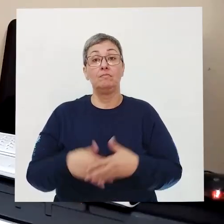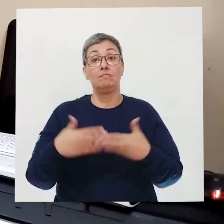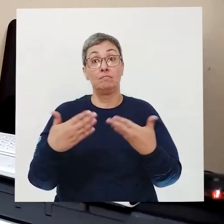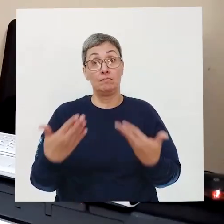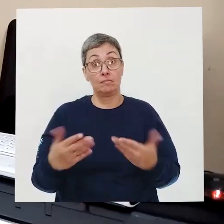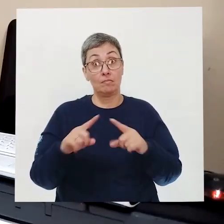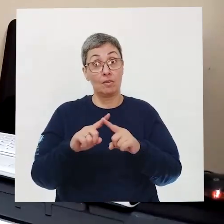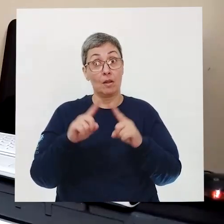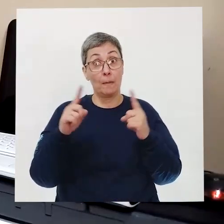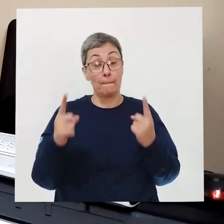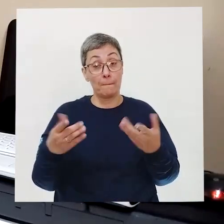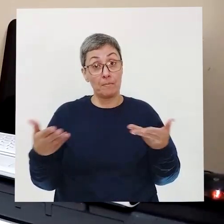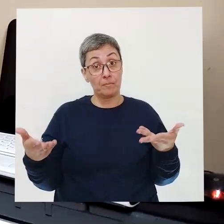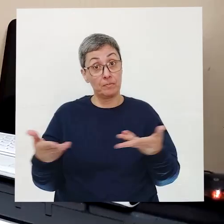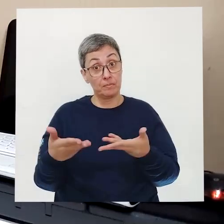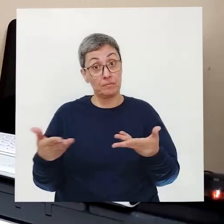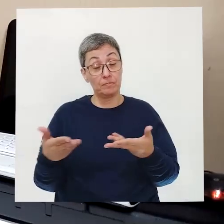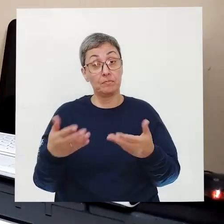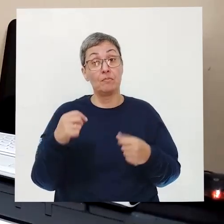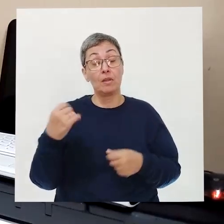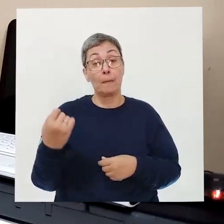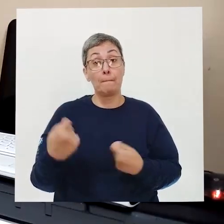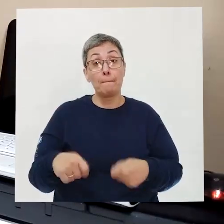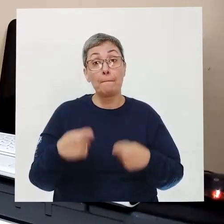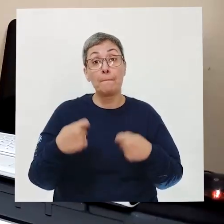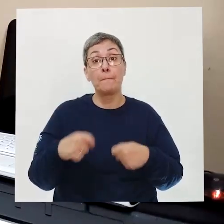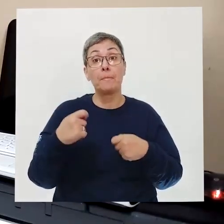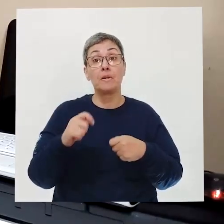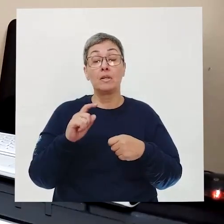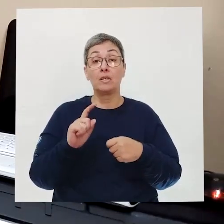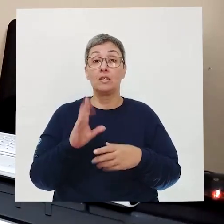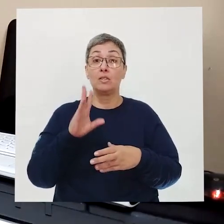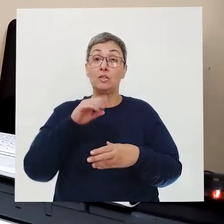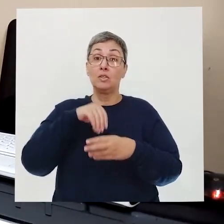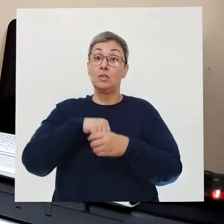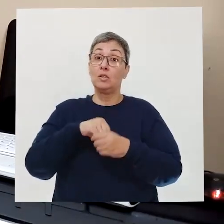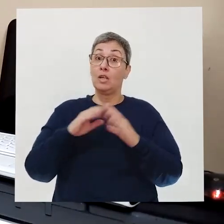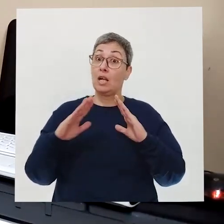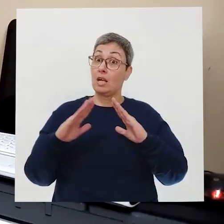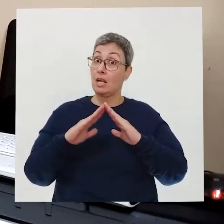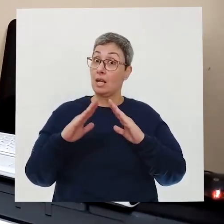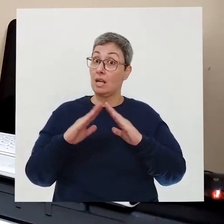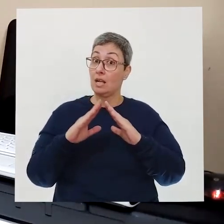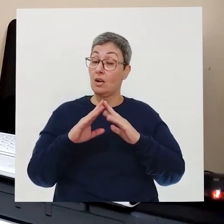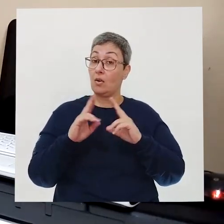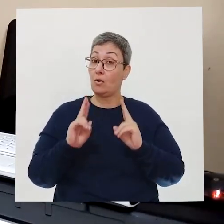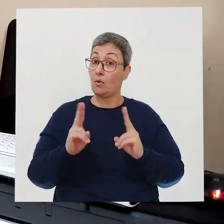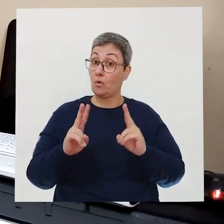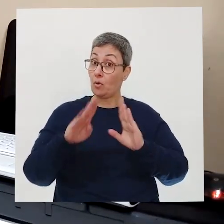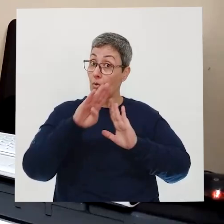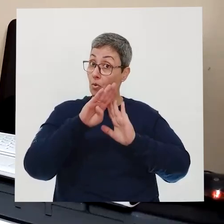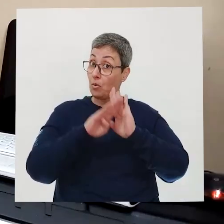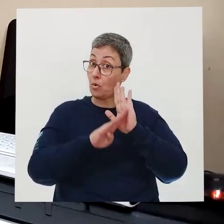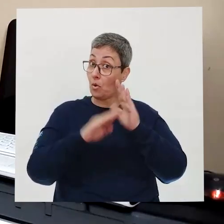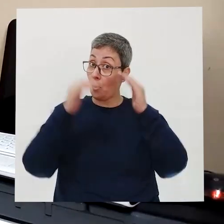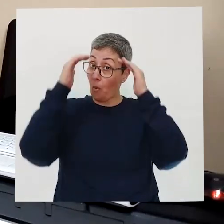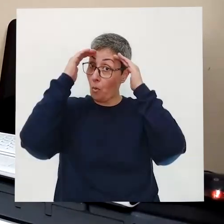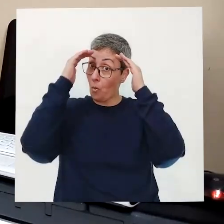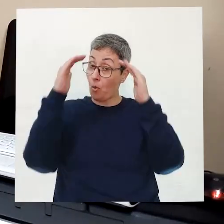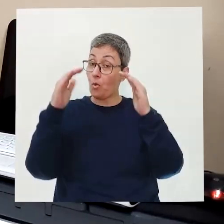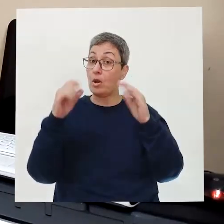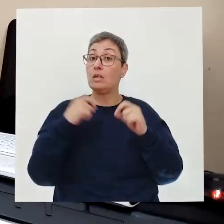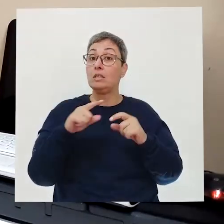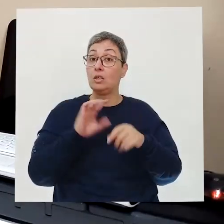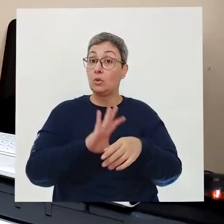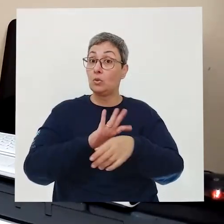Bom, mas por enquanto é preciso ficar dentro dos nossos lares e seguir todos os